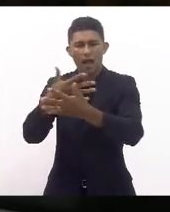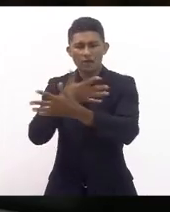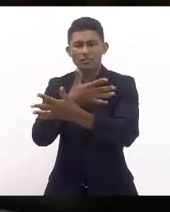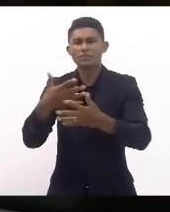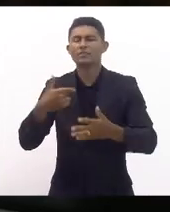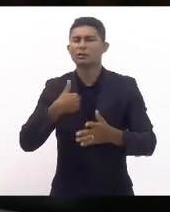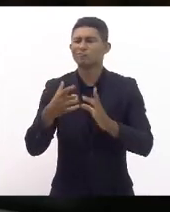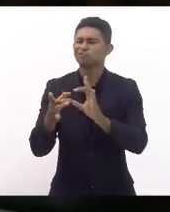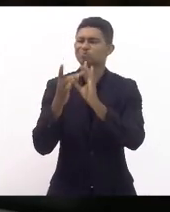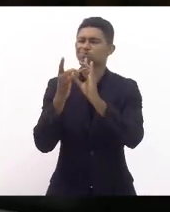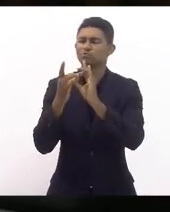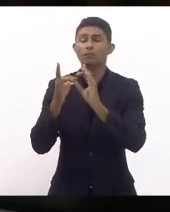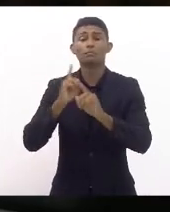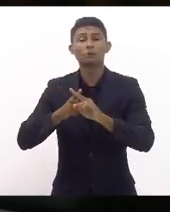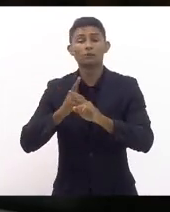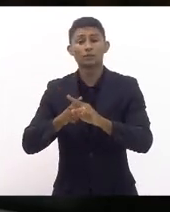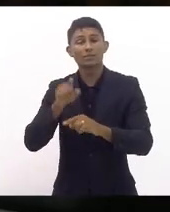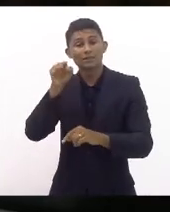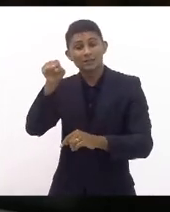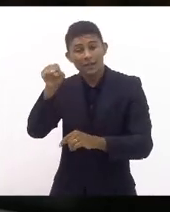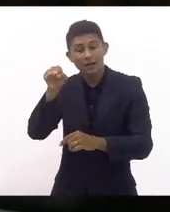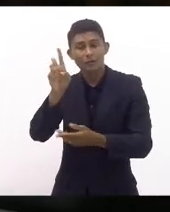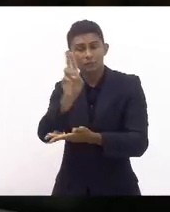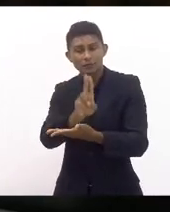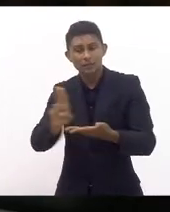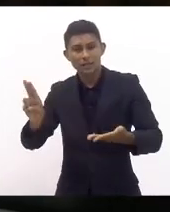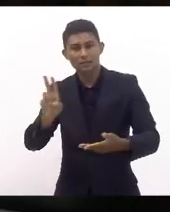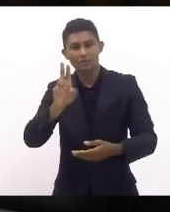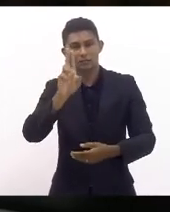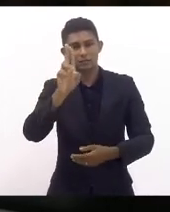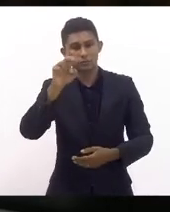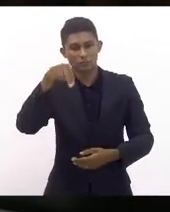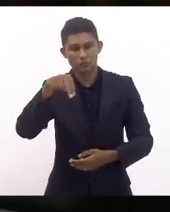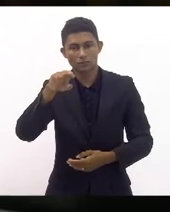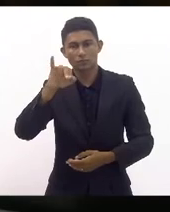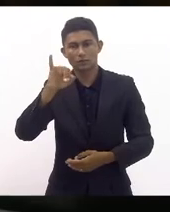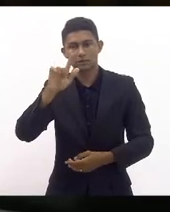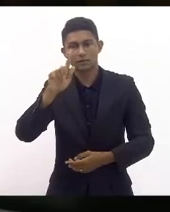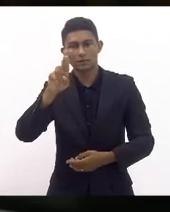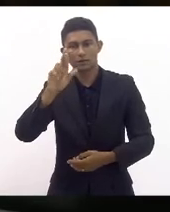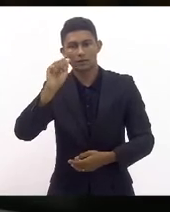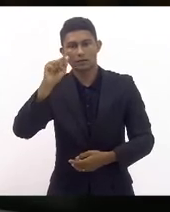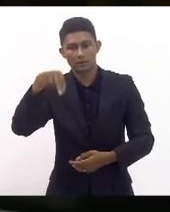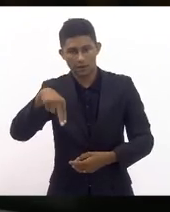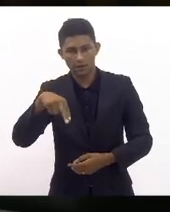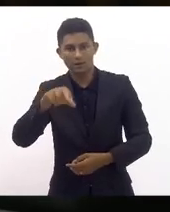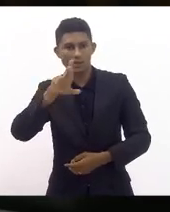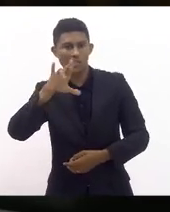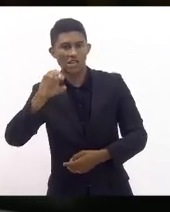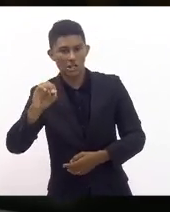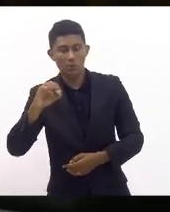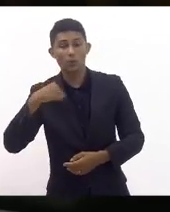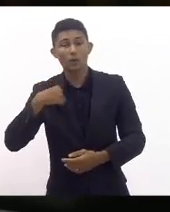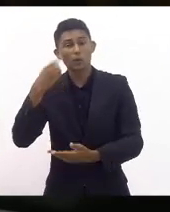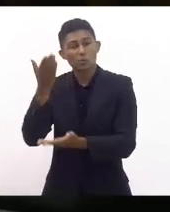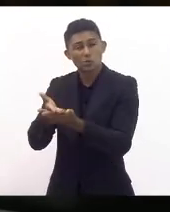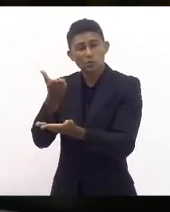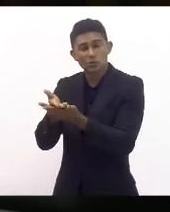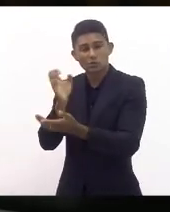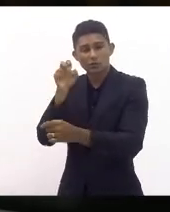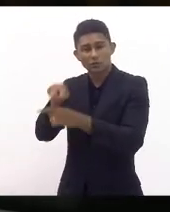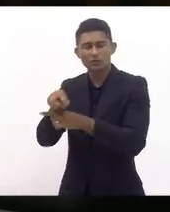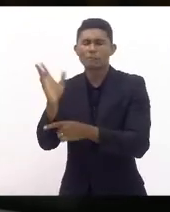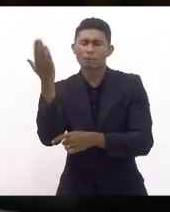Eu estudei lá, na Unigran Rio, que era antiga, naquela época era a AF, Associação